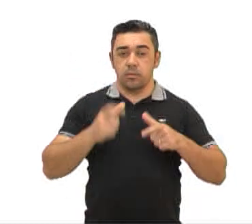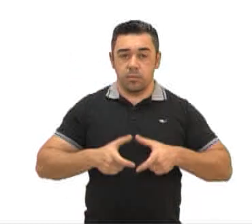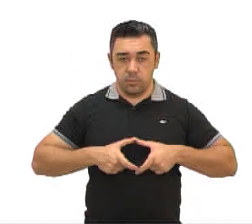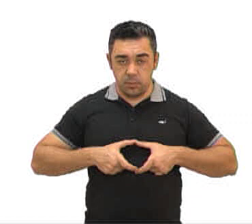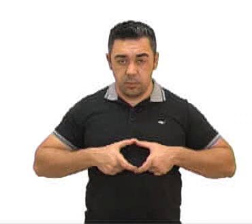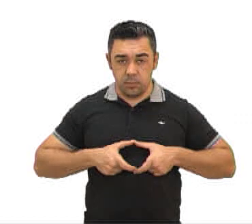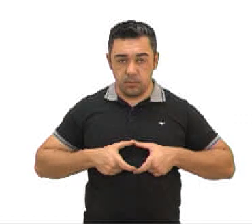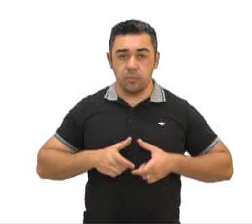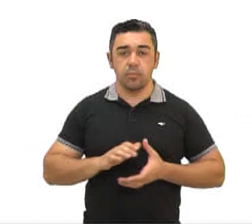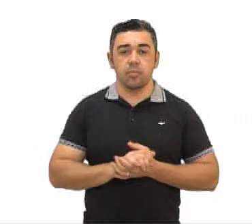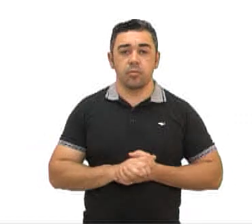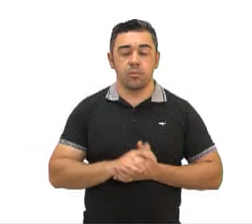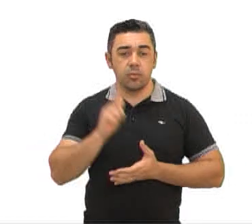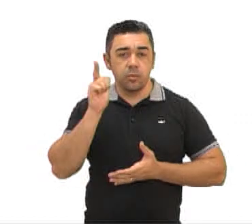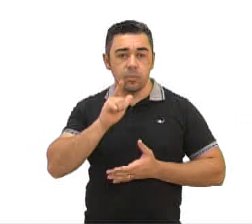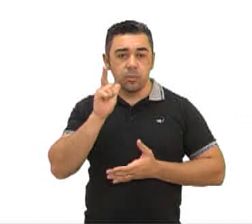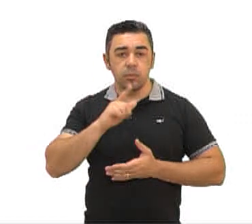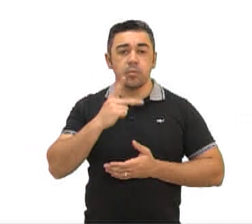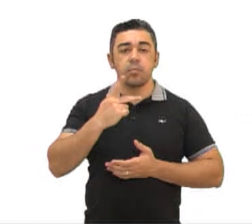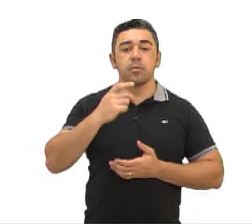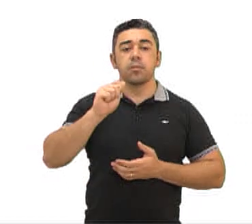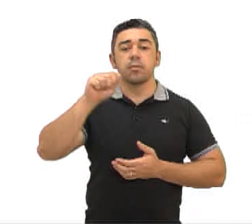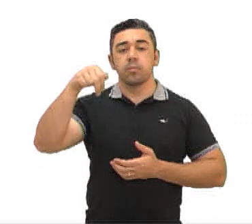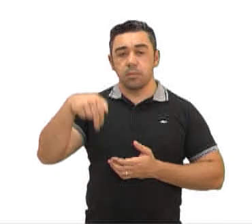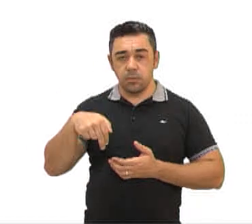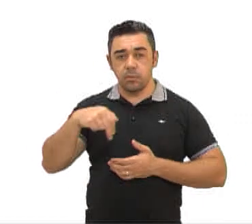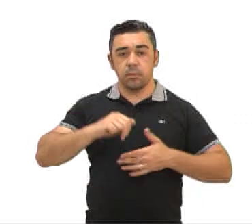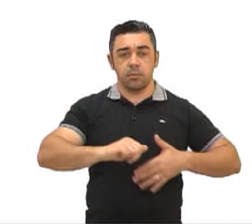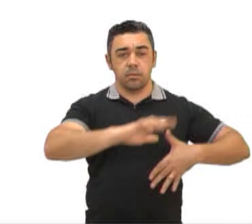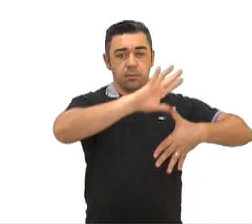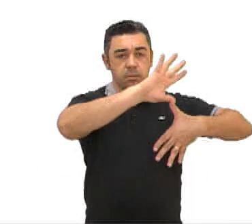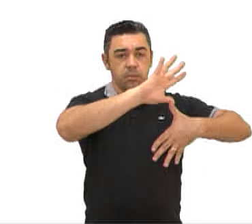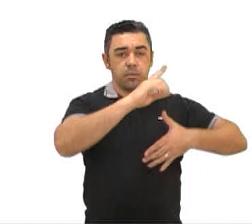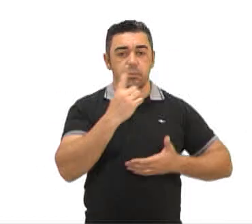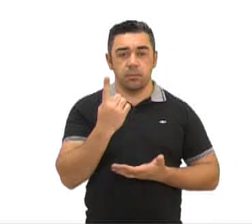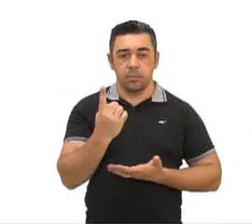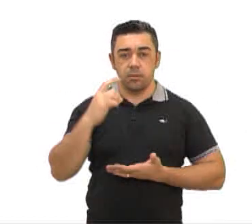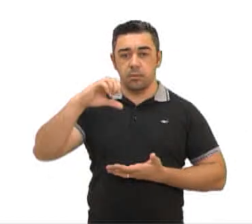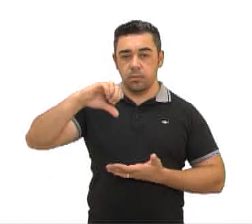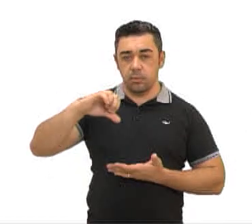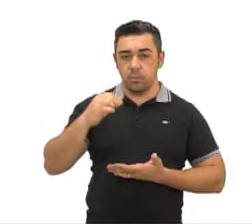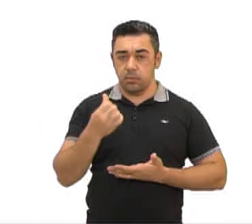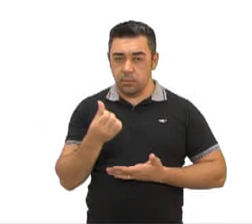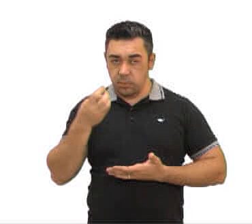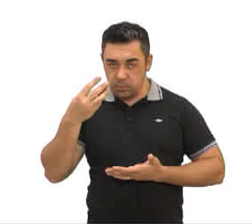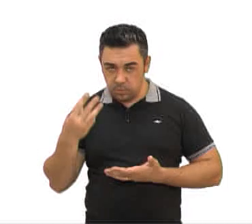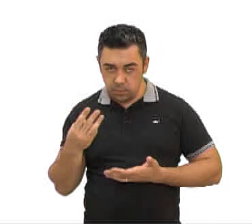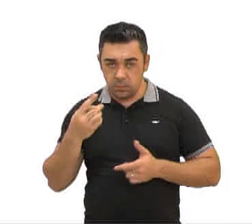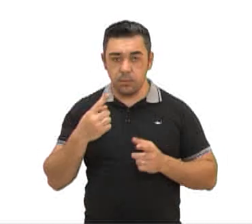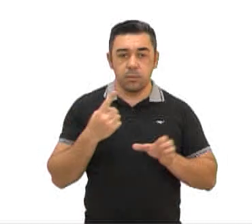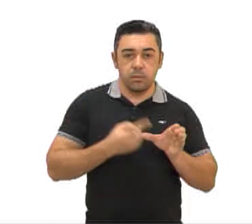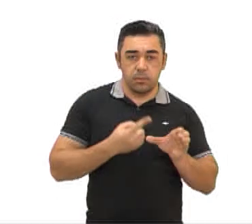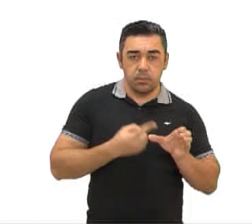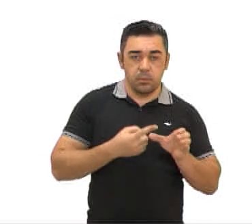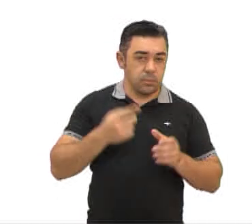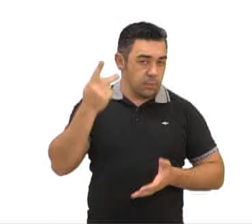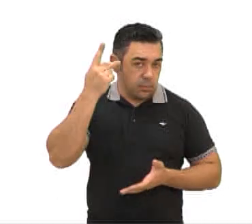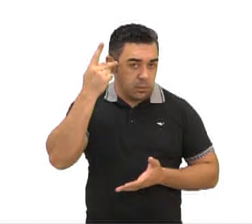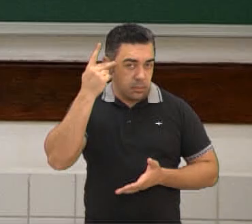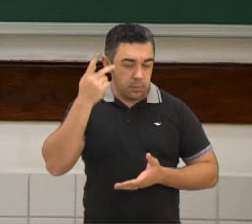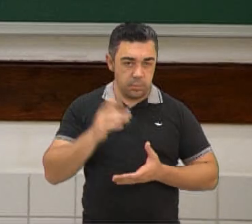ouro aconteceu em Jogos Pan-Americanos em 1963, na cidade de São